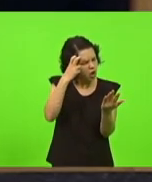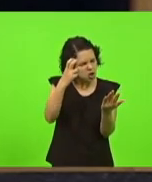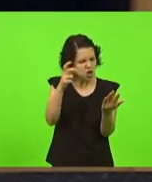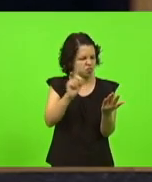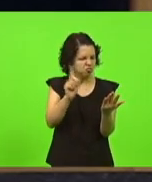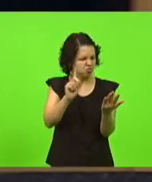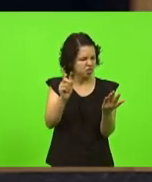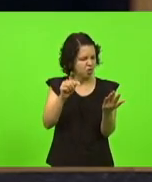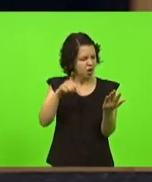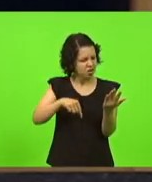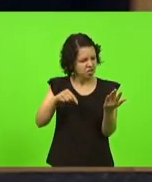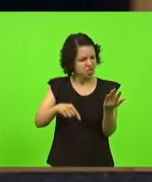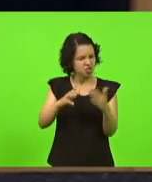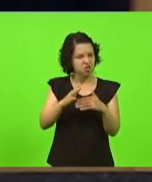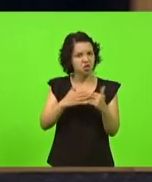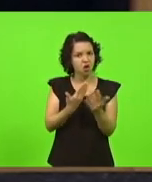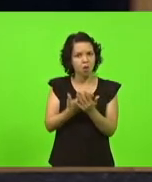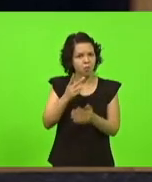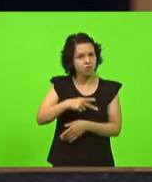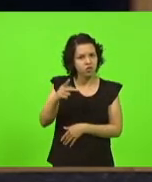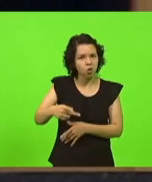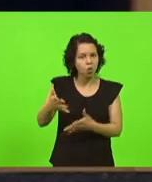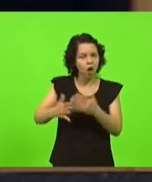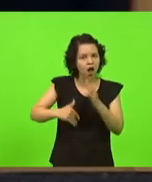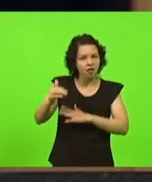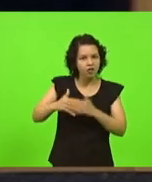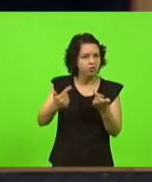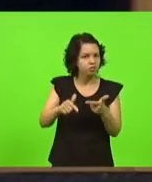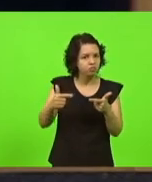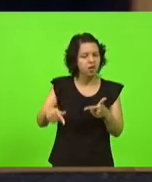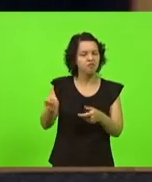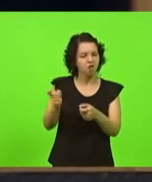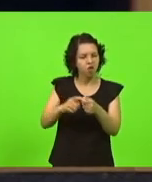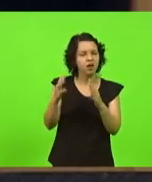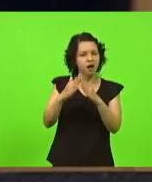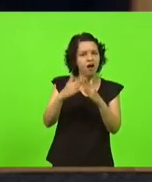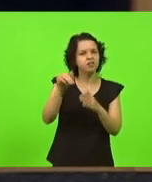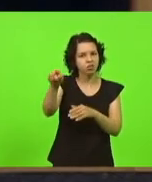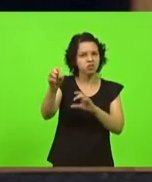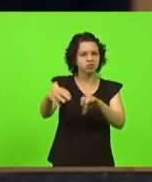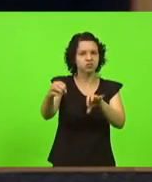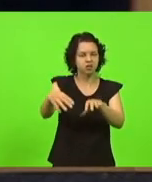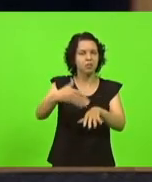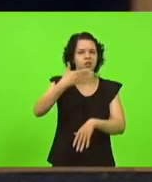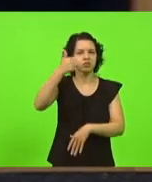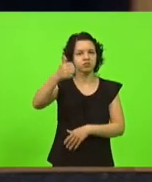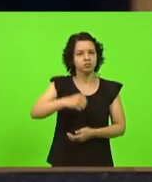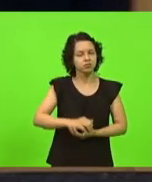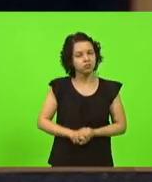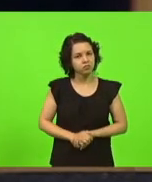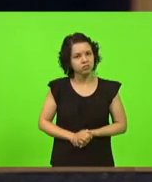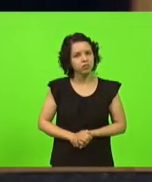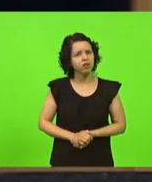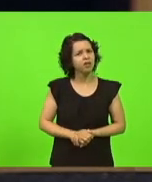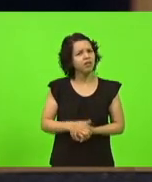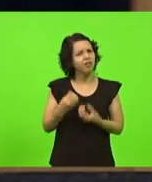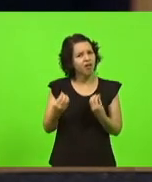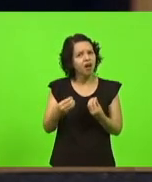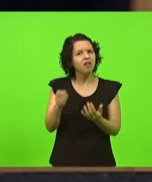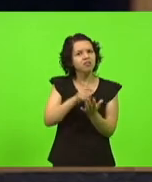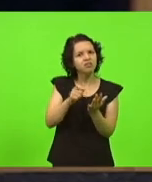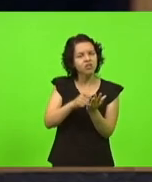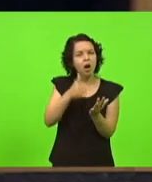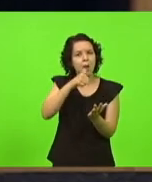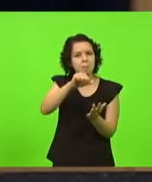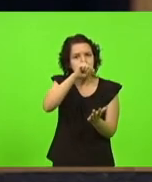professores qualificados. Leve-o para casa e ensine você mesmo. E aí, Thomas Edison escreveu para uma mãe não desacreditar e acreditar em